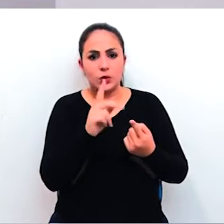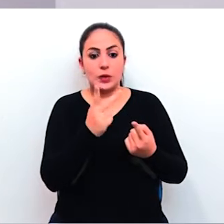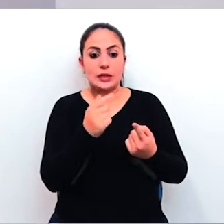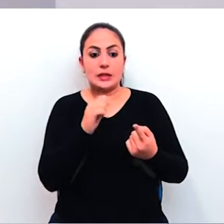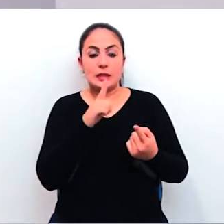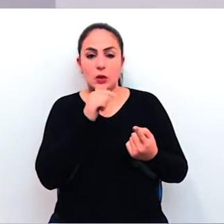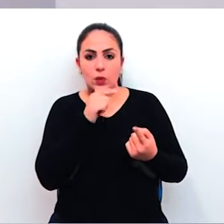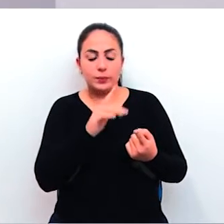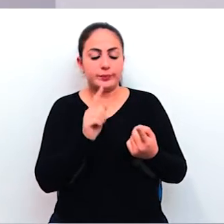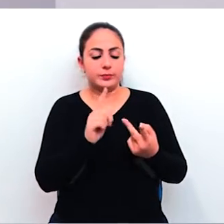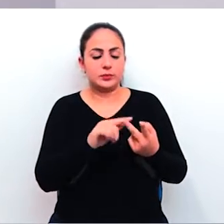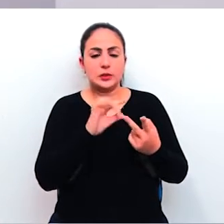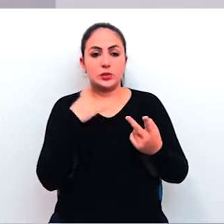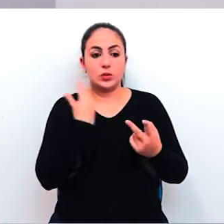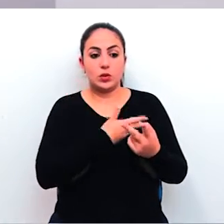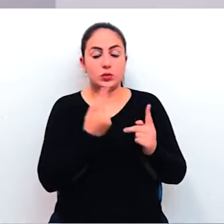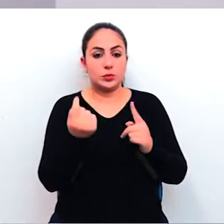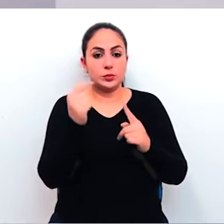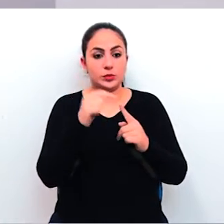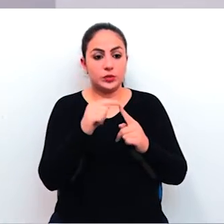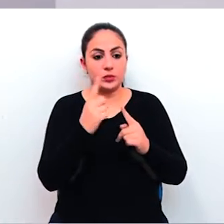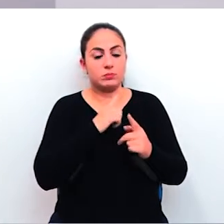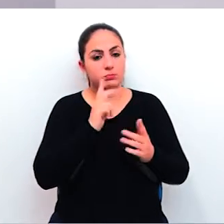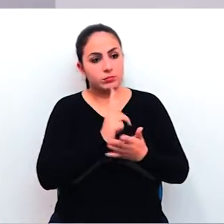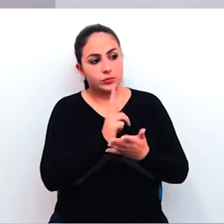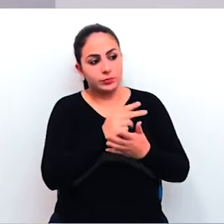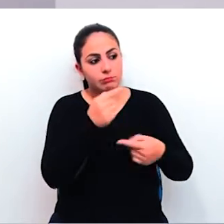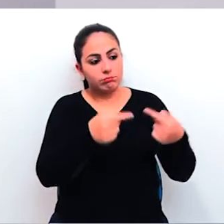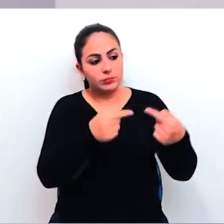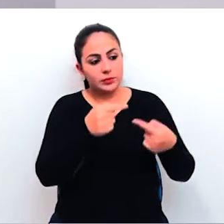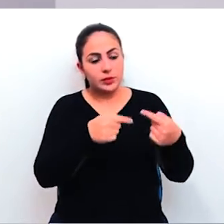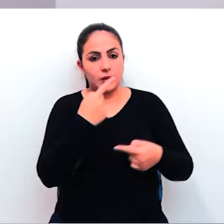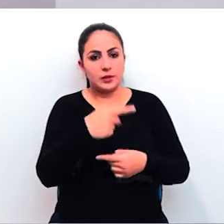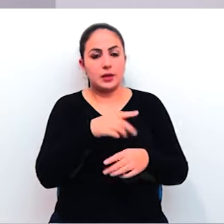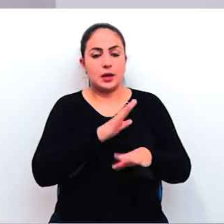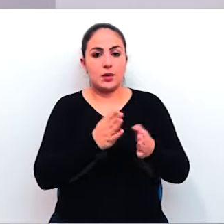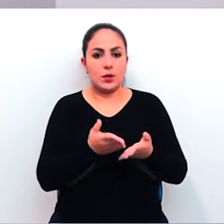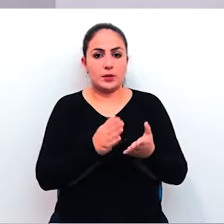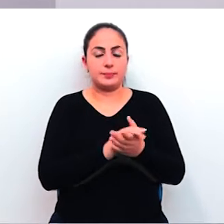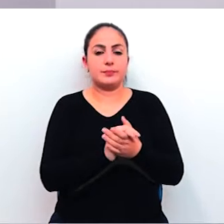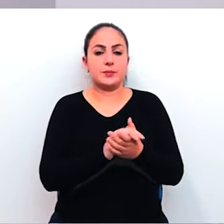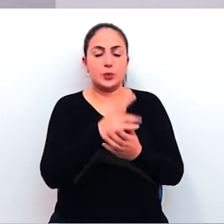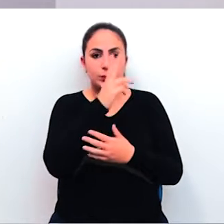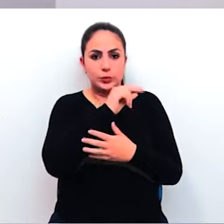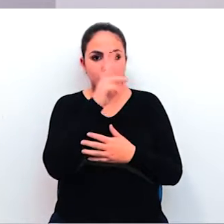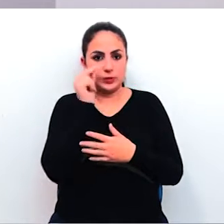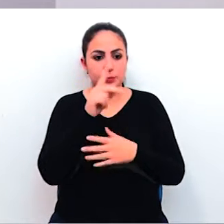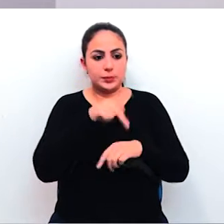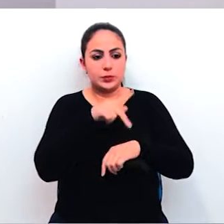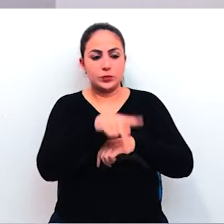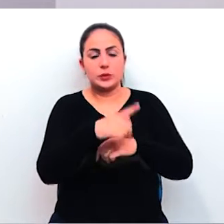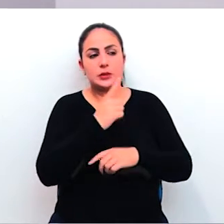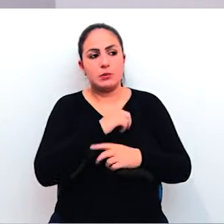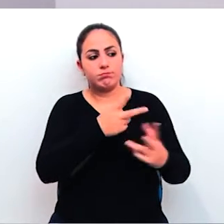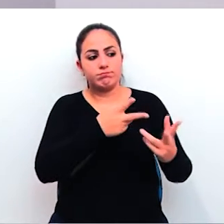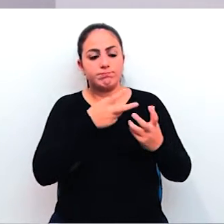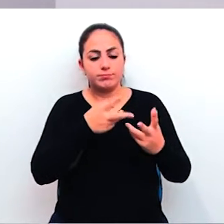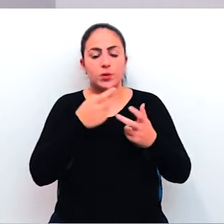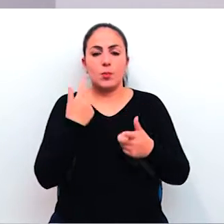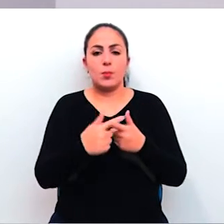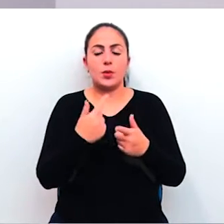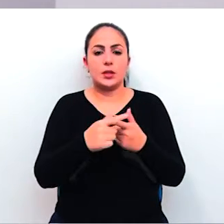hídricos e tudo mais e agora nós estamos com a intenção de dar prosseguimento neste sentido o município de passo fundo tem se notabilizado